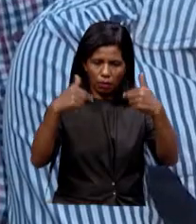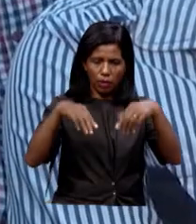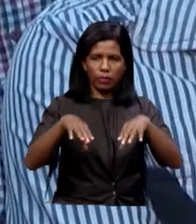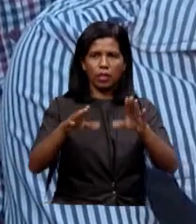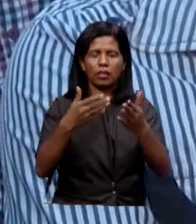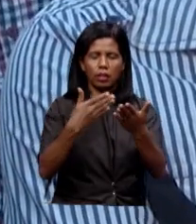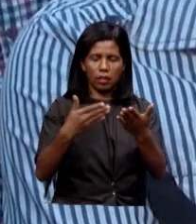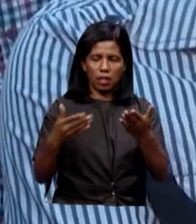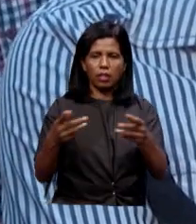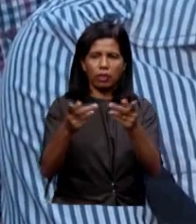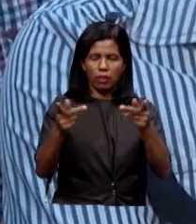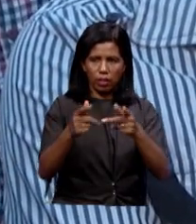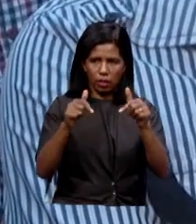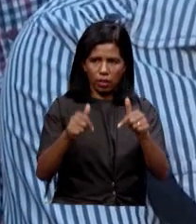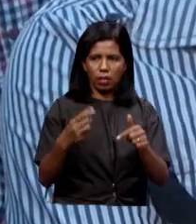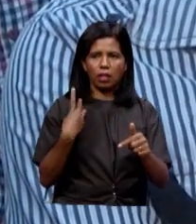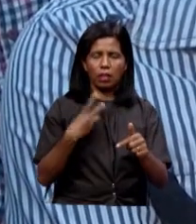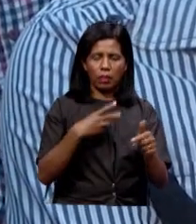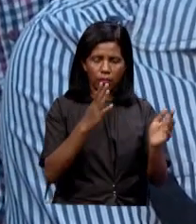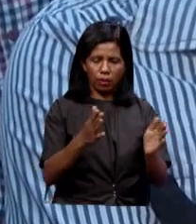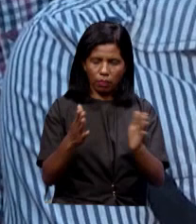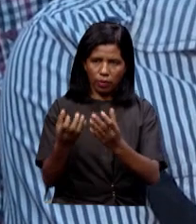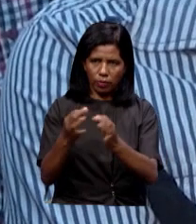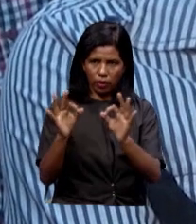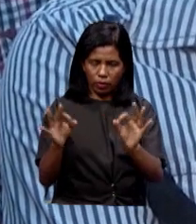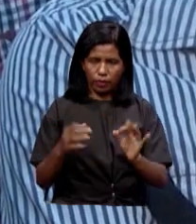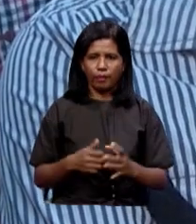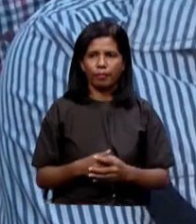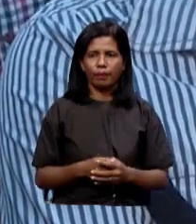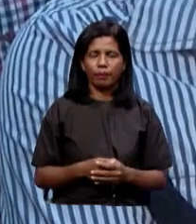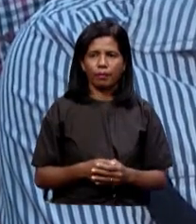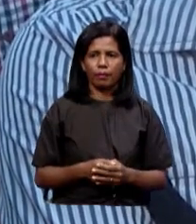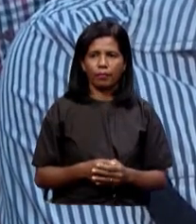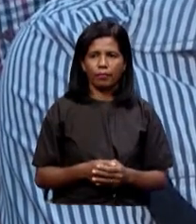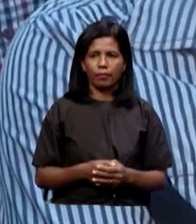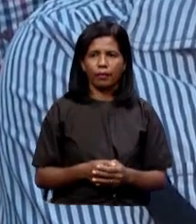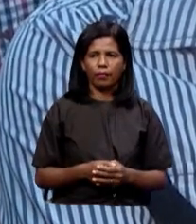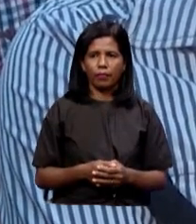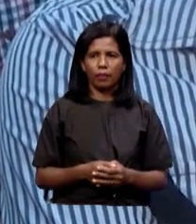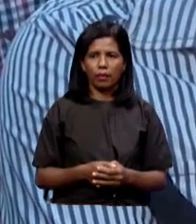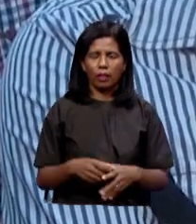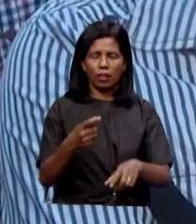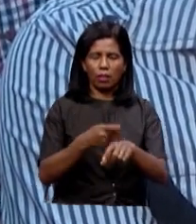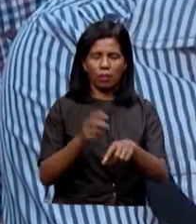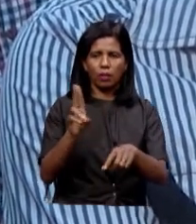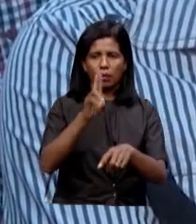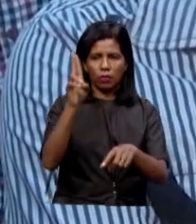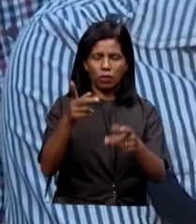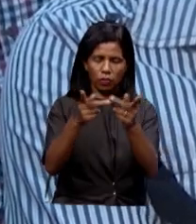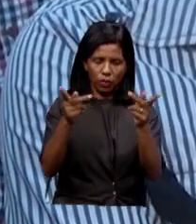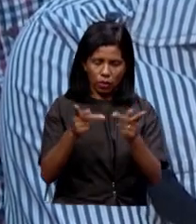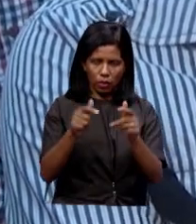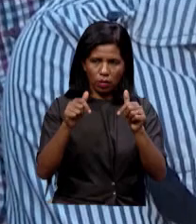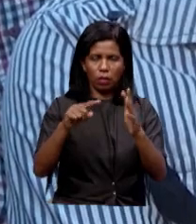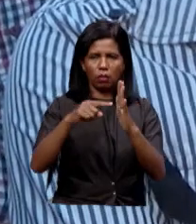idane ami prepara ona ha tempo atu uja fatin ne